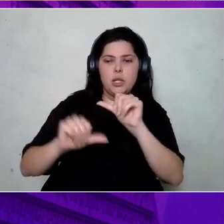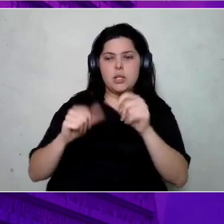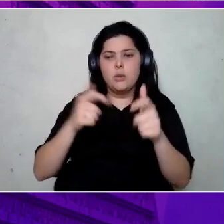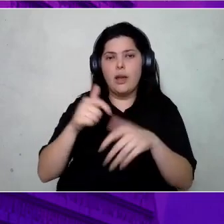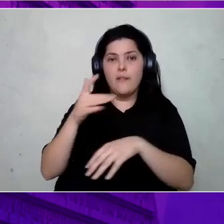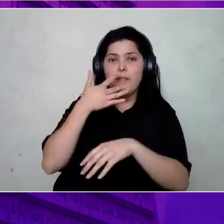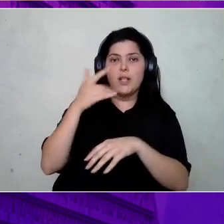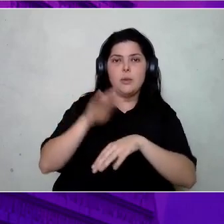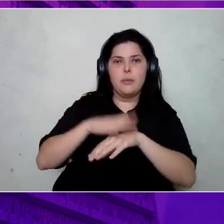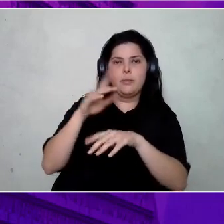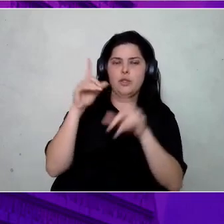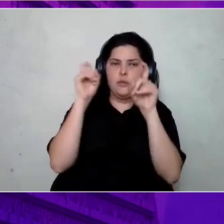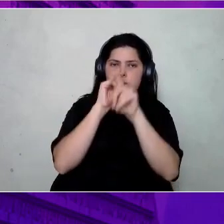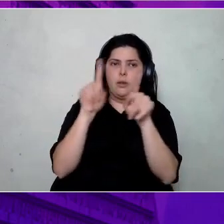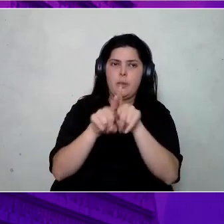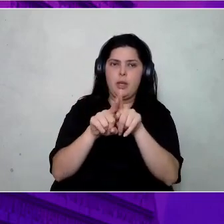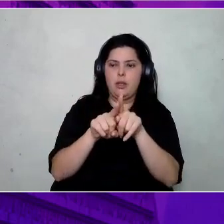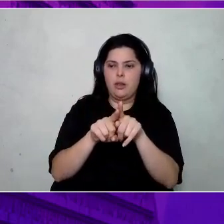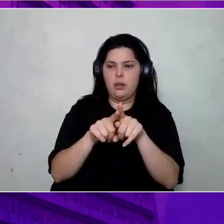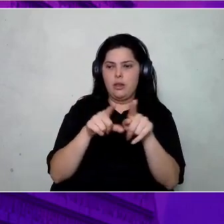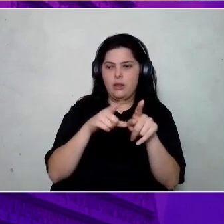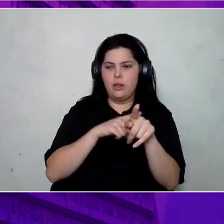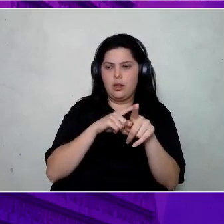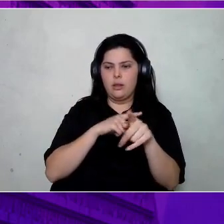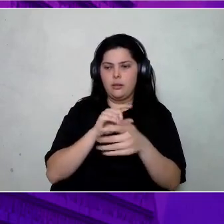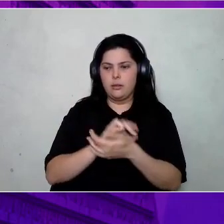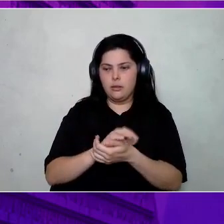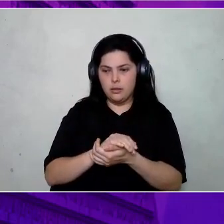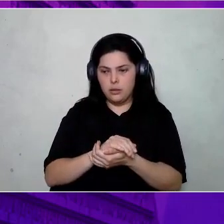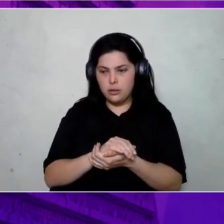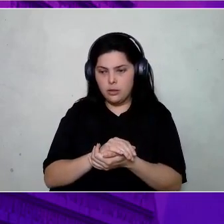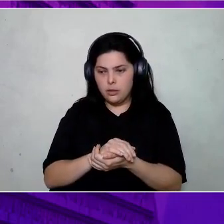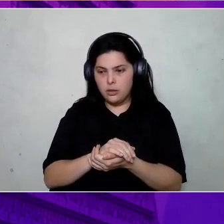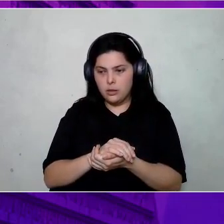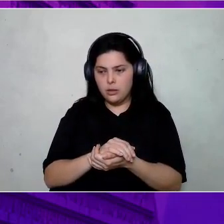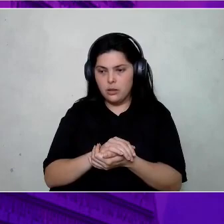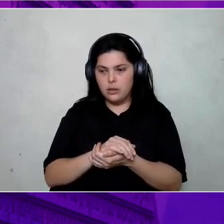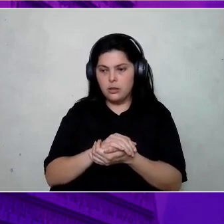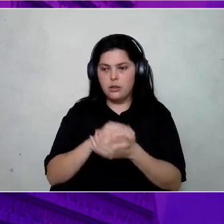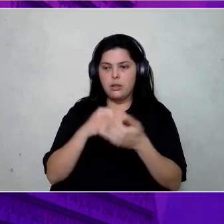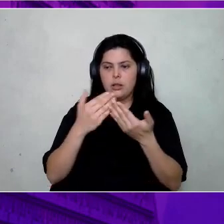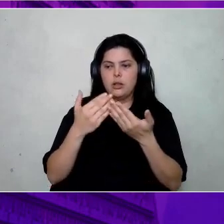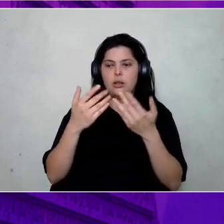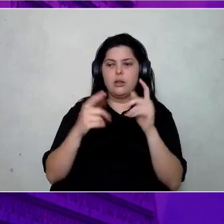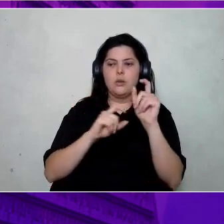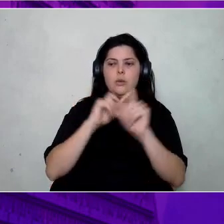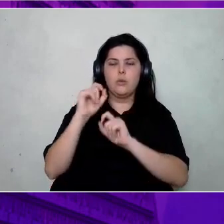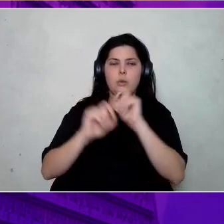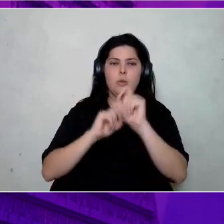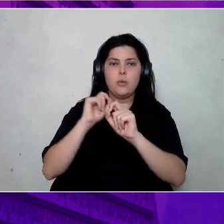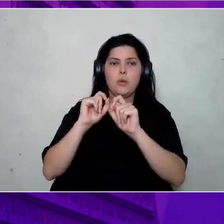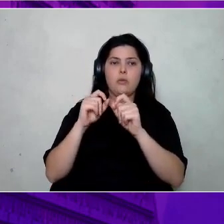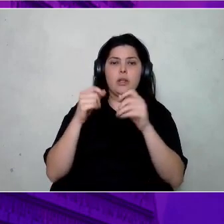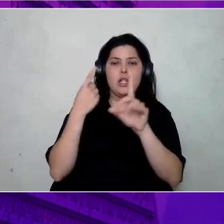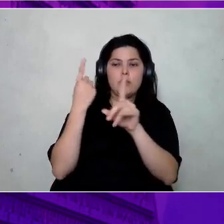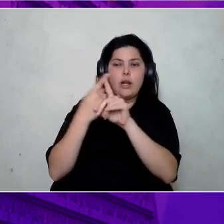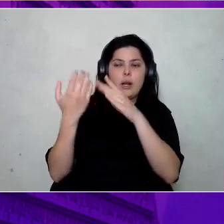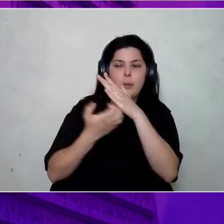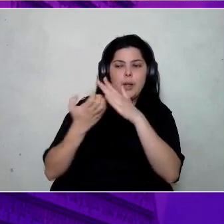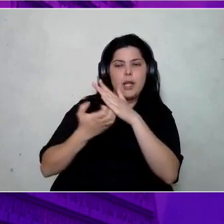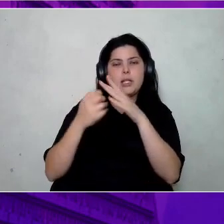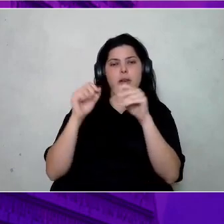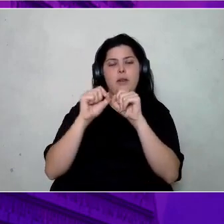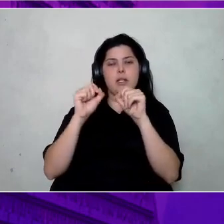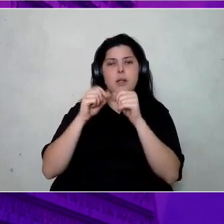difícil. Né? Não existe um caminho só. Né? Você vai identificar na tua organização, talvez se você estiver fazendo, por exemplo,